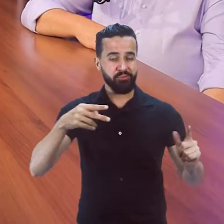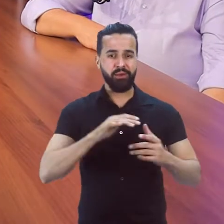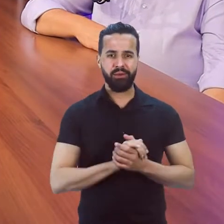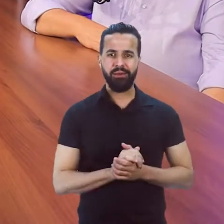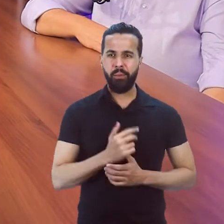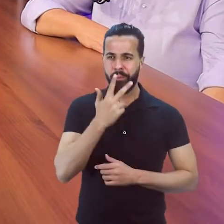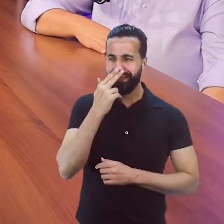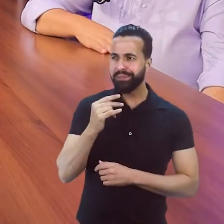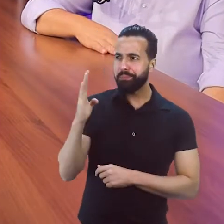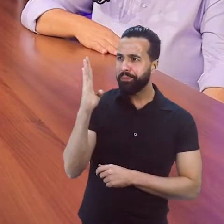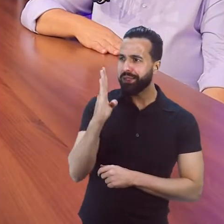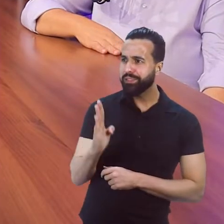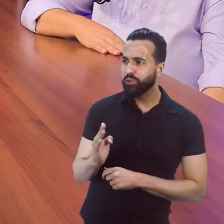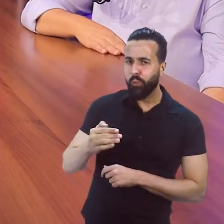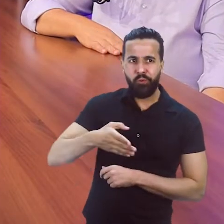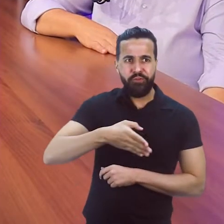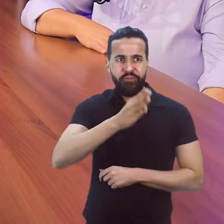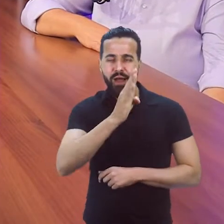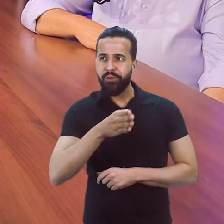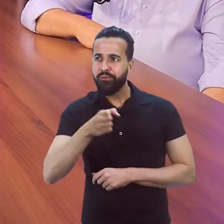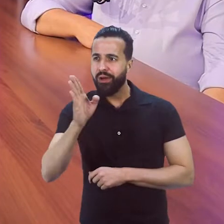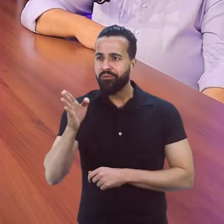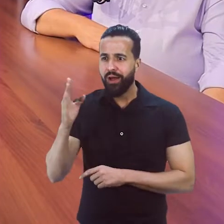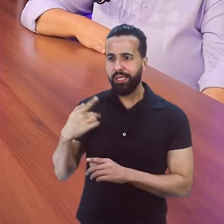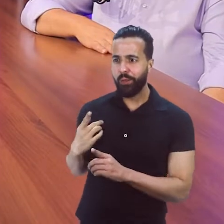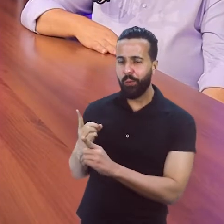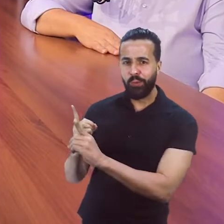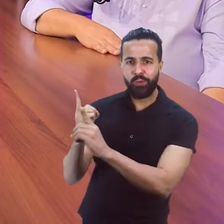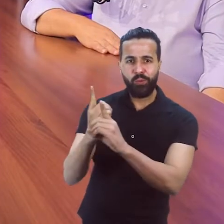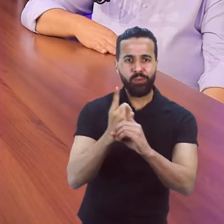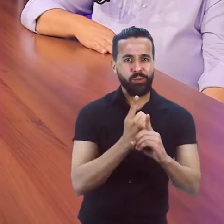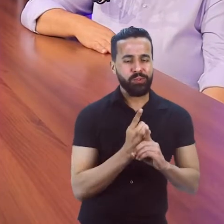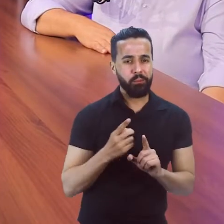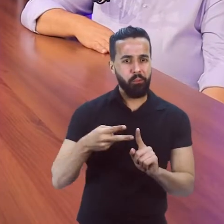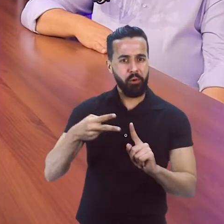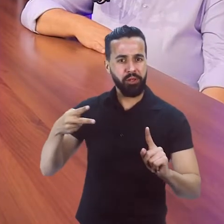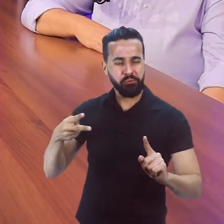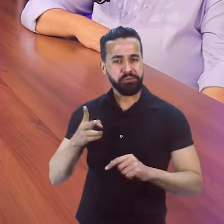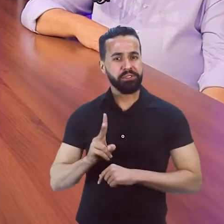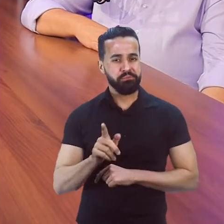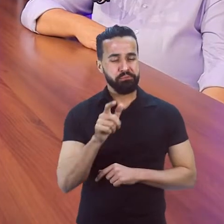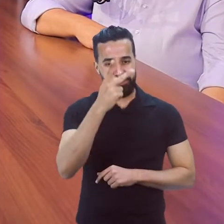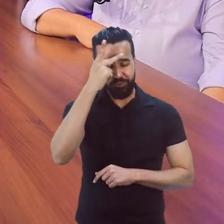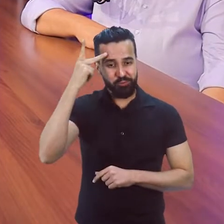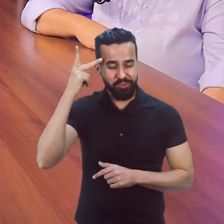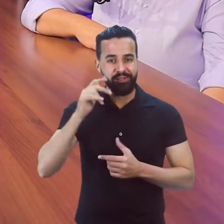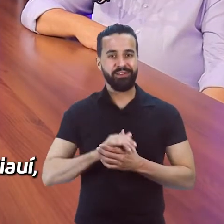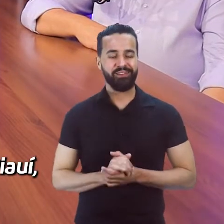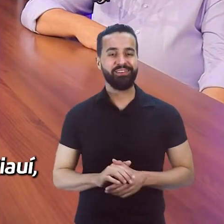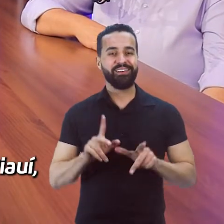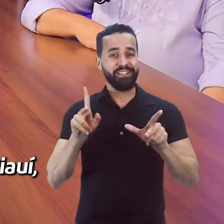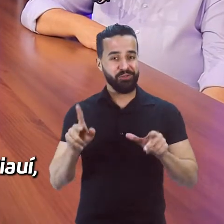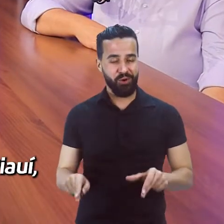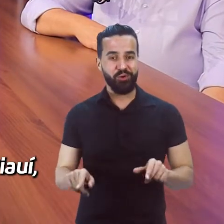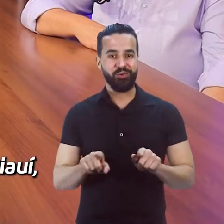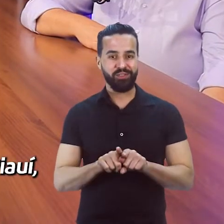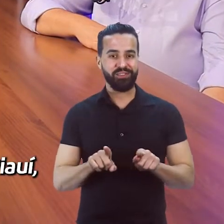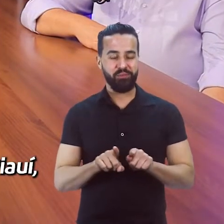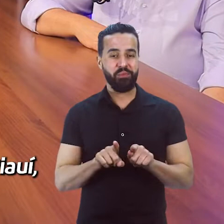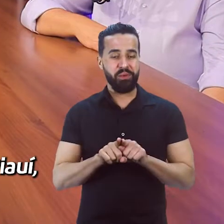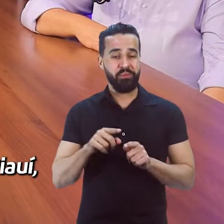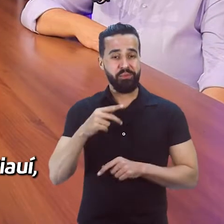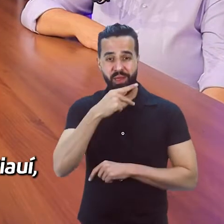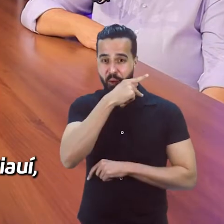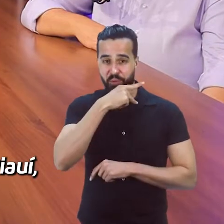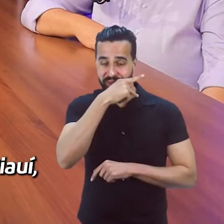é incrível. Você sempre está topando com alguém de Porangatu, viu? Agora só não ganha do povo do Piauí. Você acredita que em todo lugar do mundo diz que tem